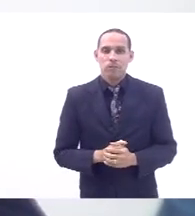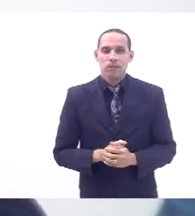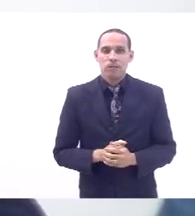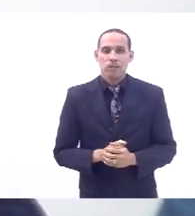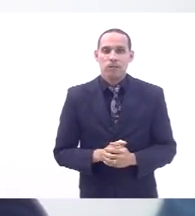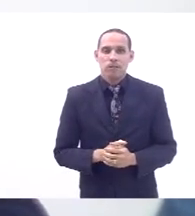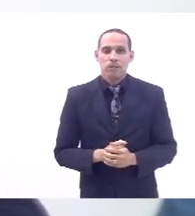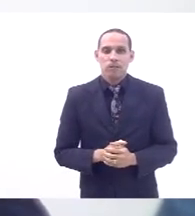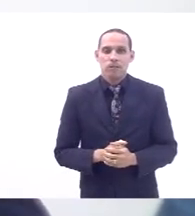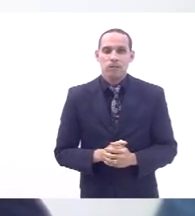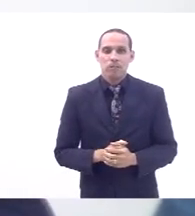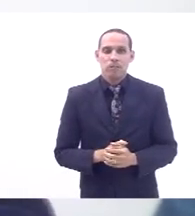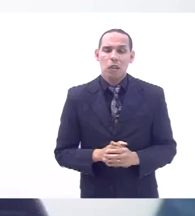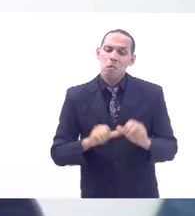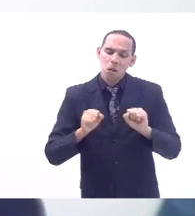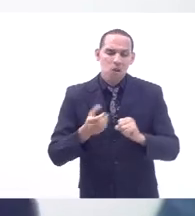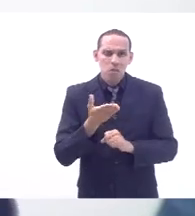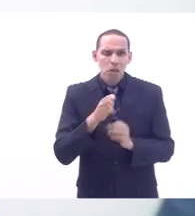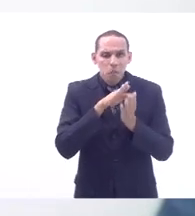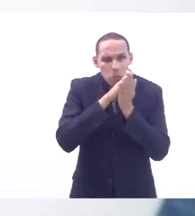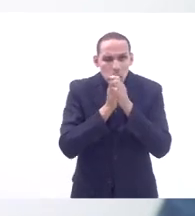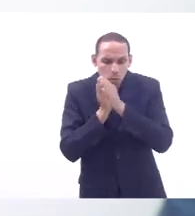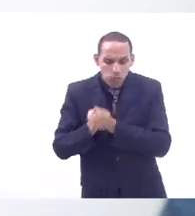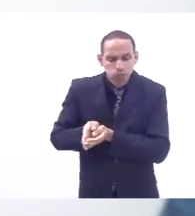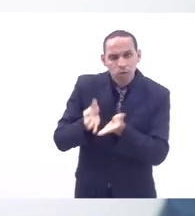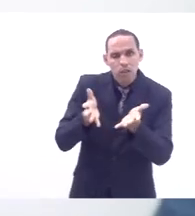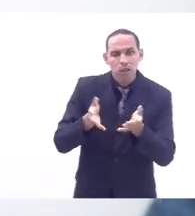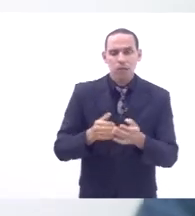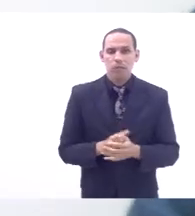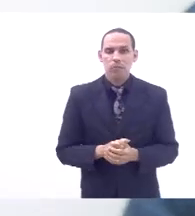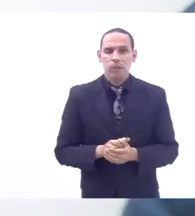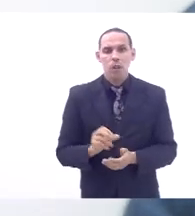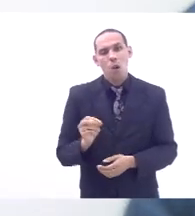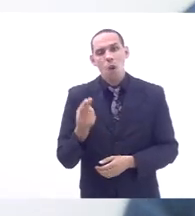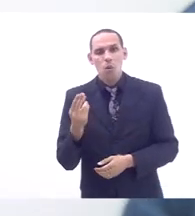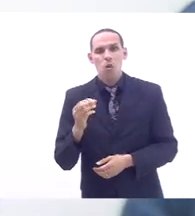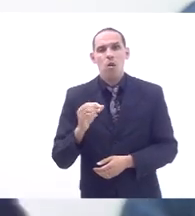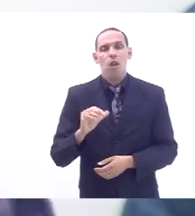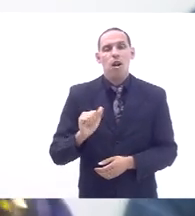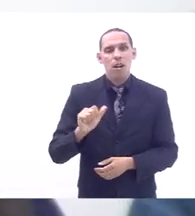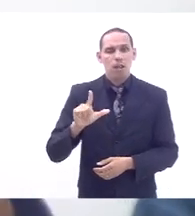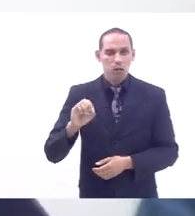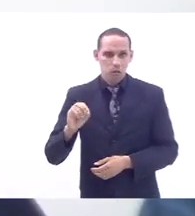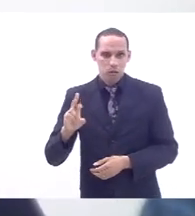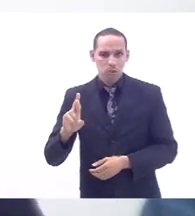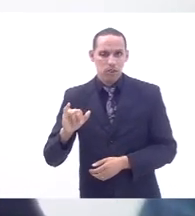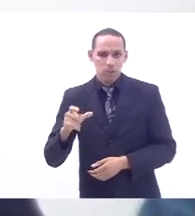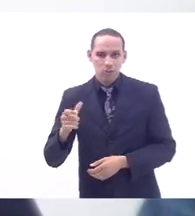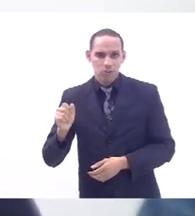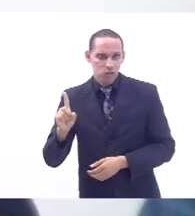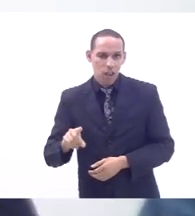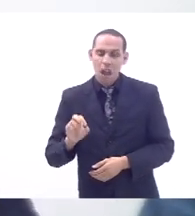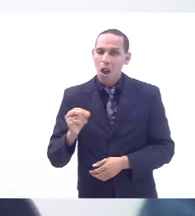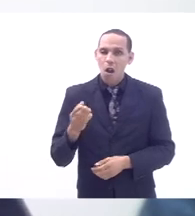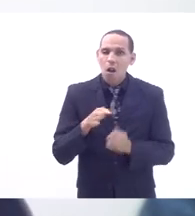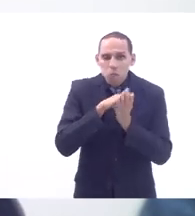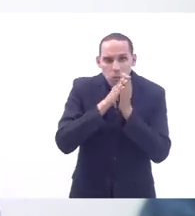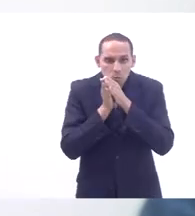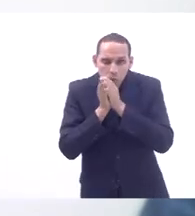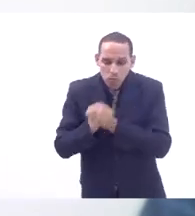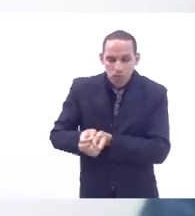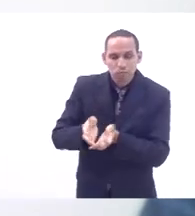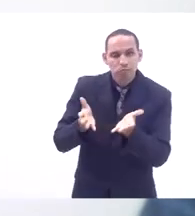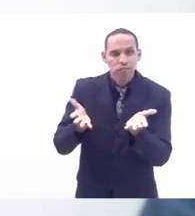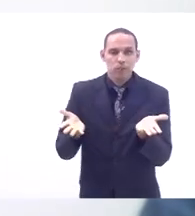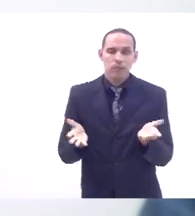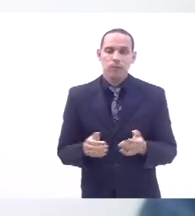Fosse pode ser babalawo. Ia lorisha ni eni o. Pode ser ia lorisha. Baba Lorisa ni Pode ser Baba Lorisa. Iyanifa